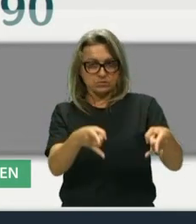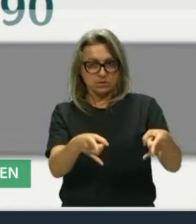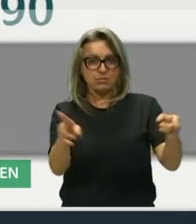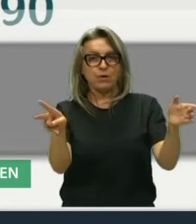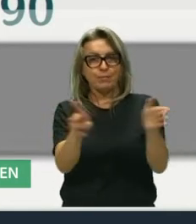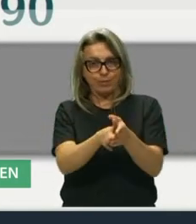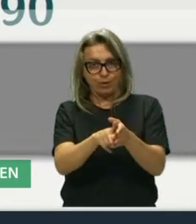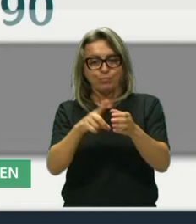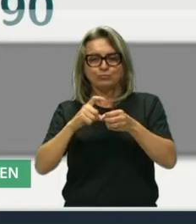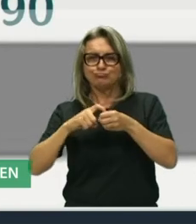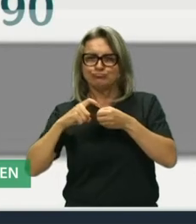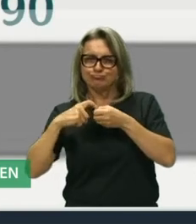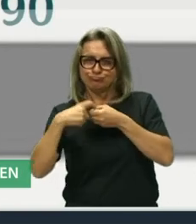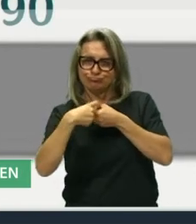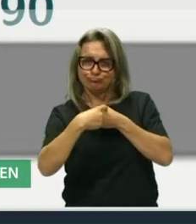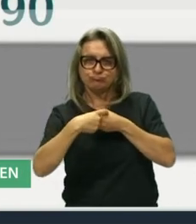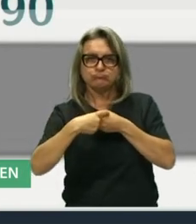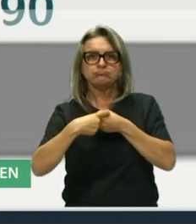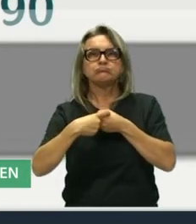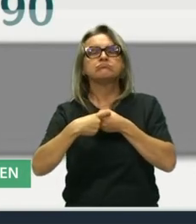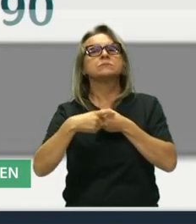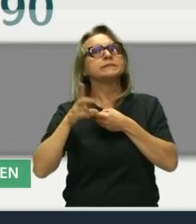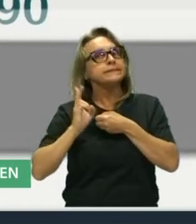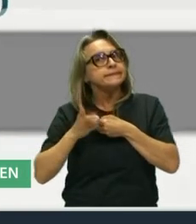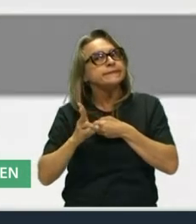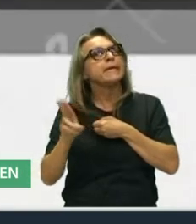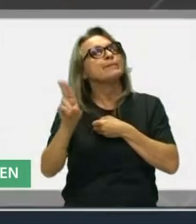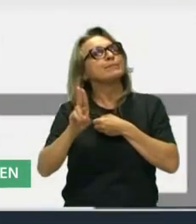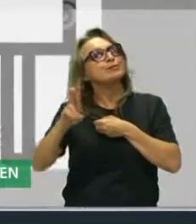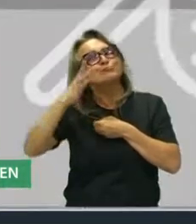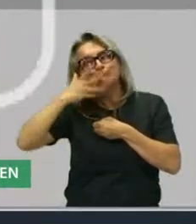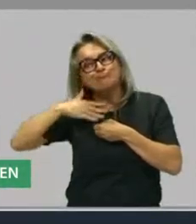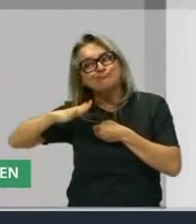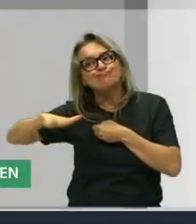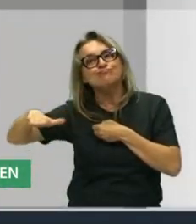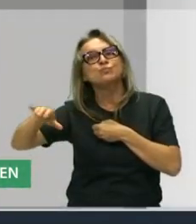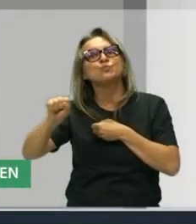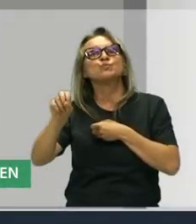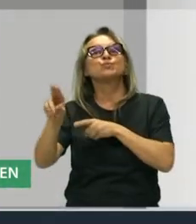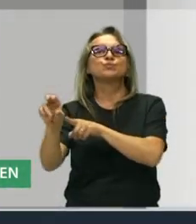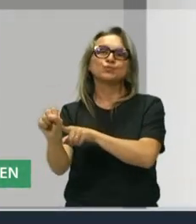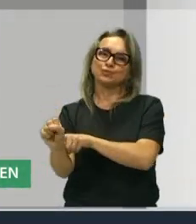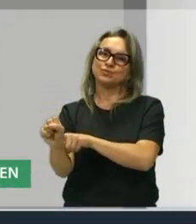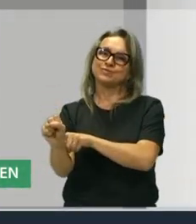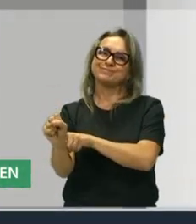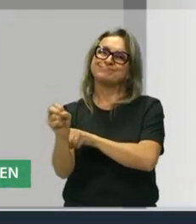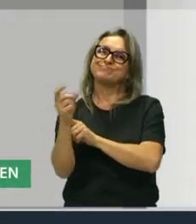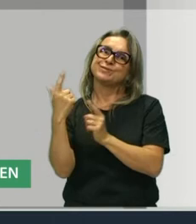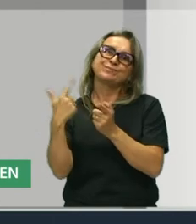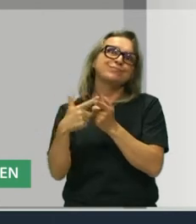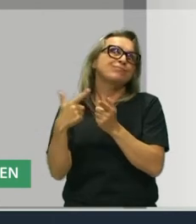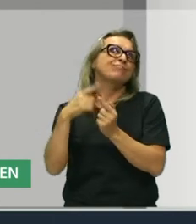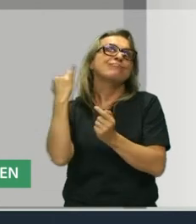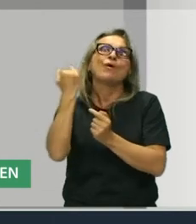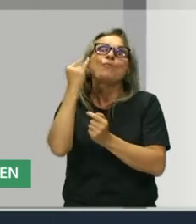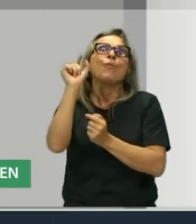nós usamos com a criança SUS, porque para a gente é muito importante a vida, né?